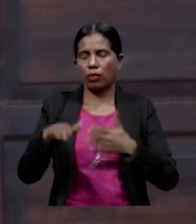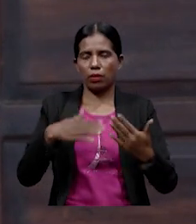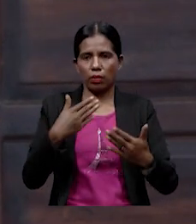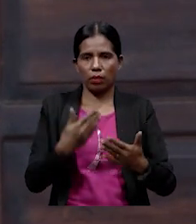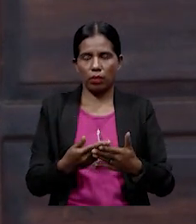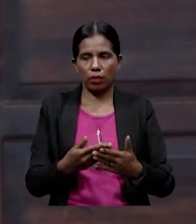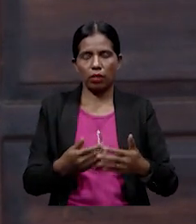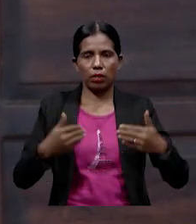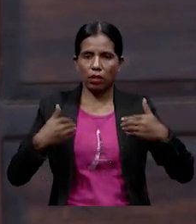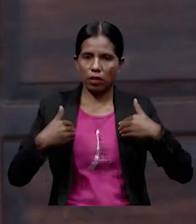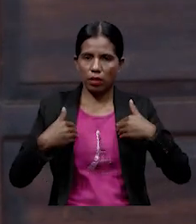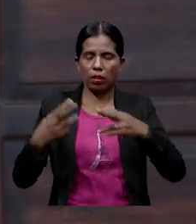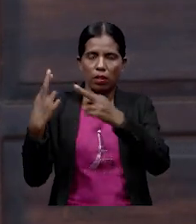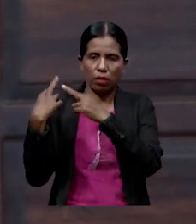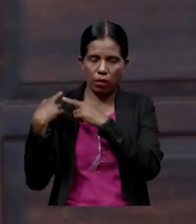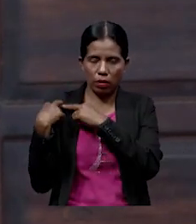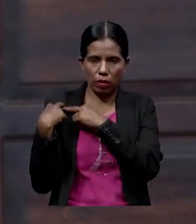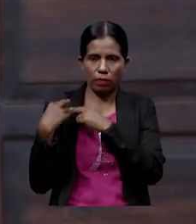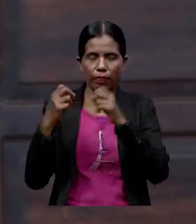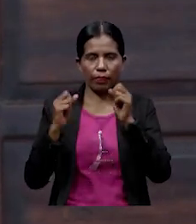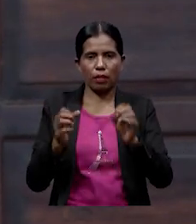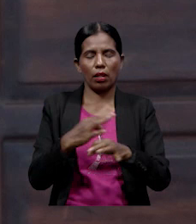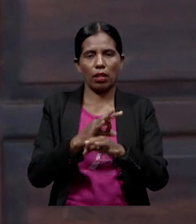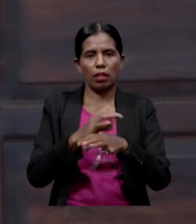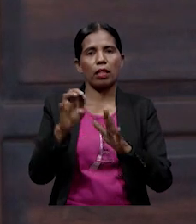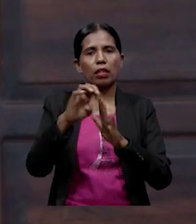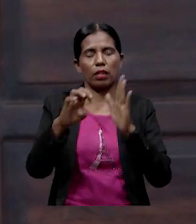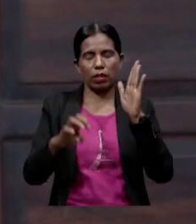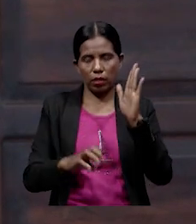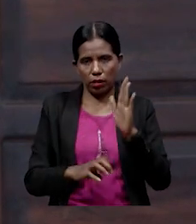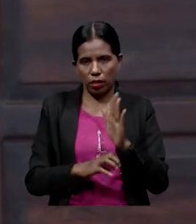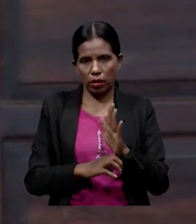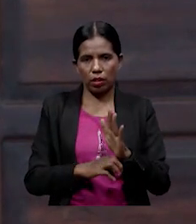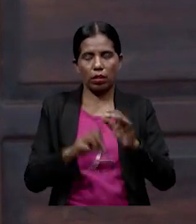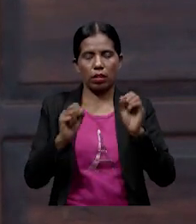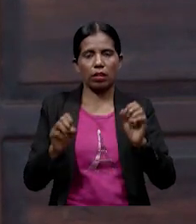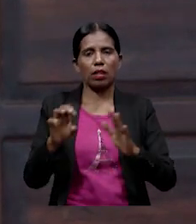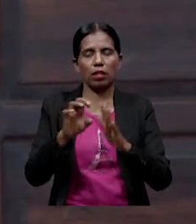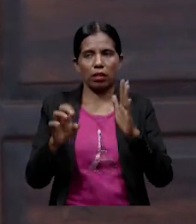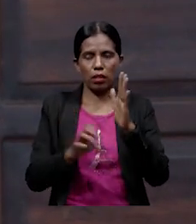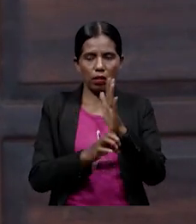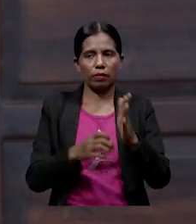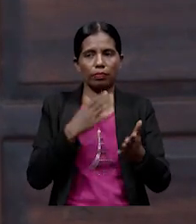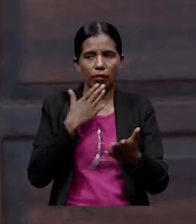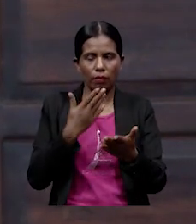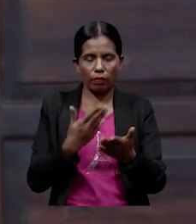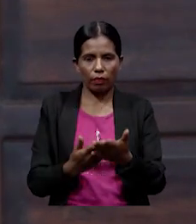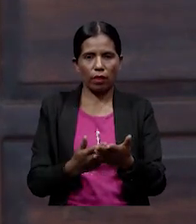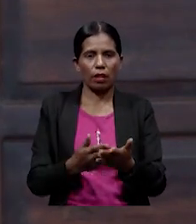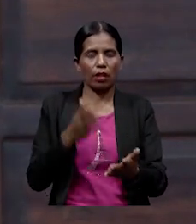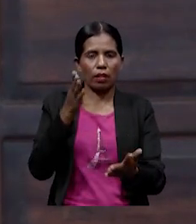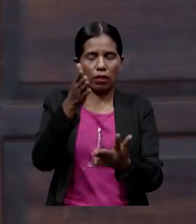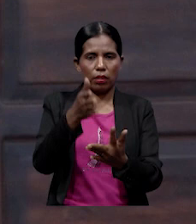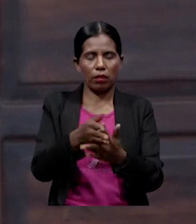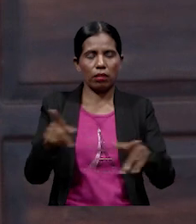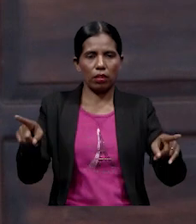liu responsabilidade ba konstrusau istado, istado mau bere ida ne be maka ninya base ne teke sai pu mau